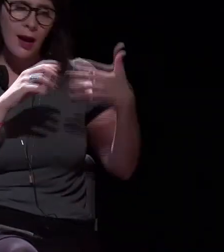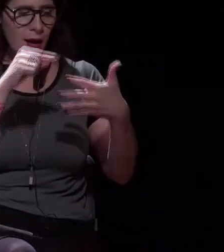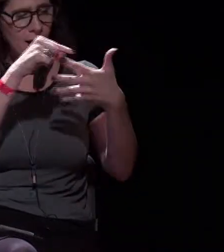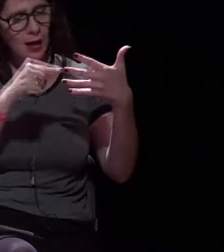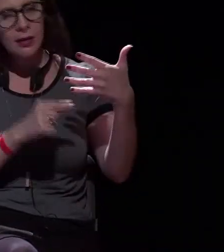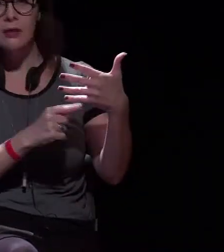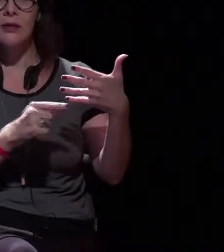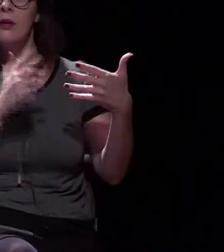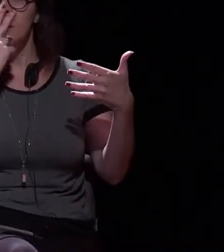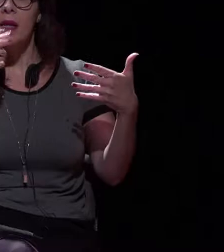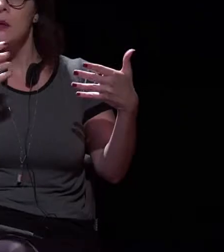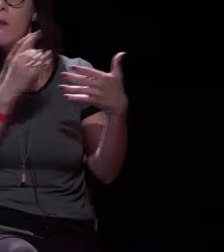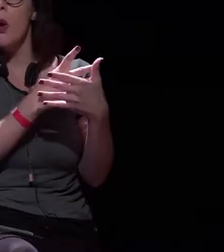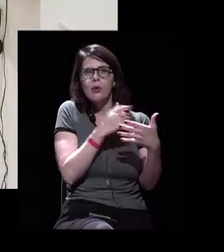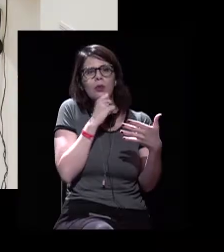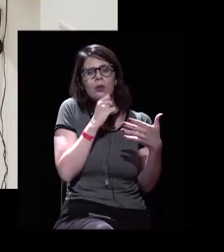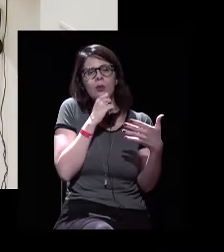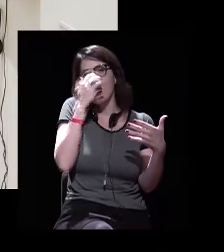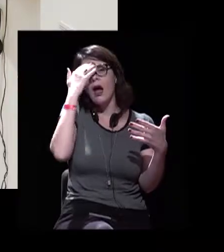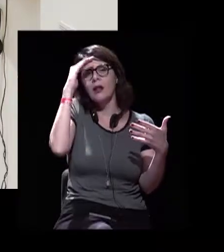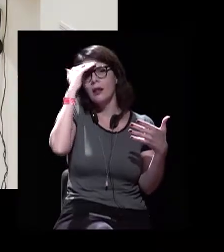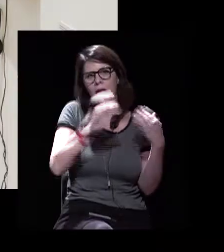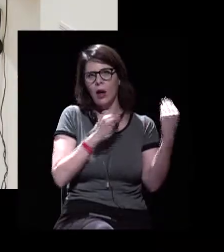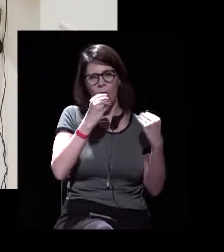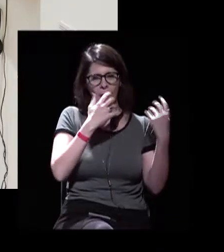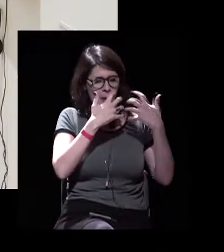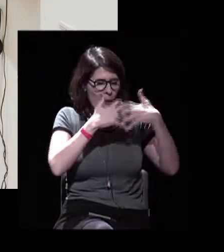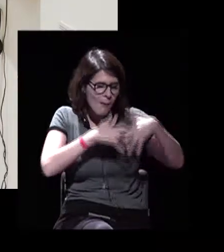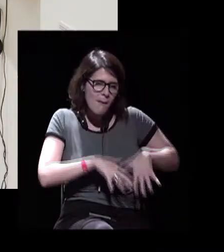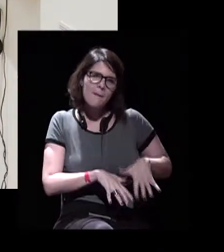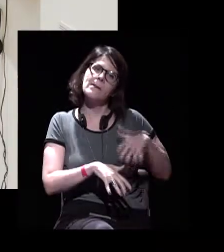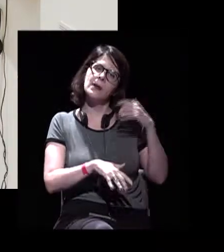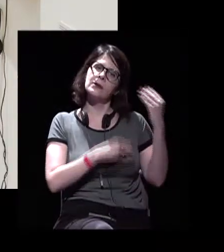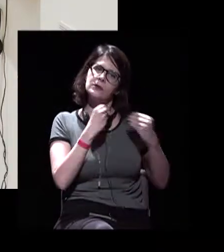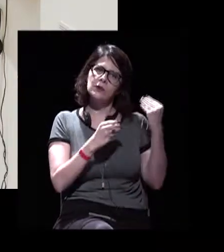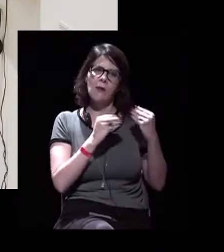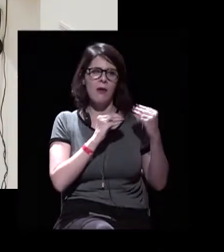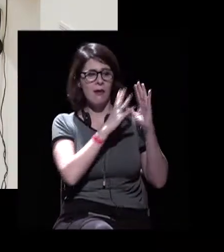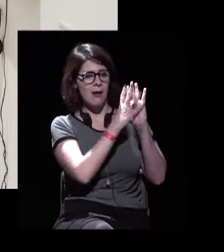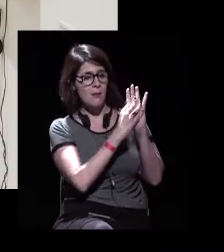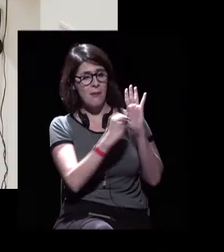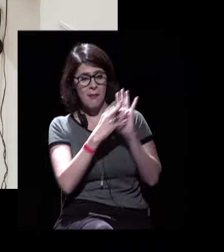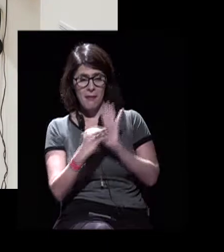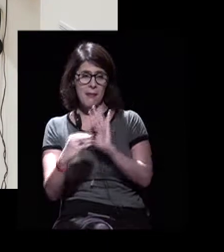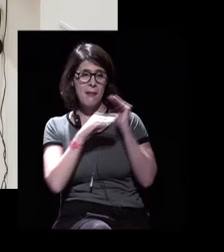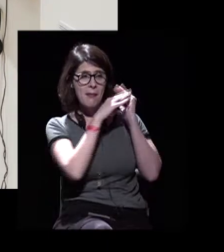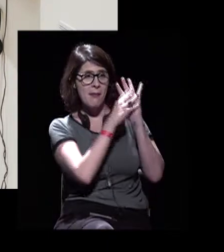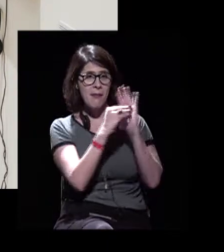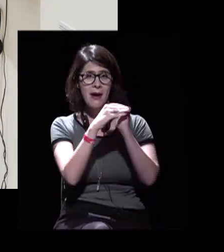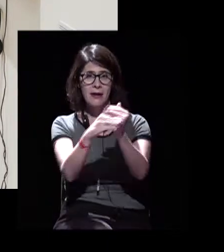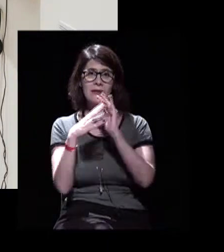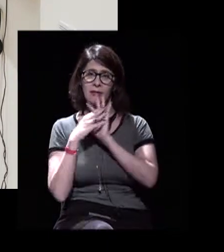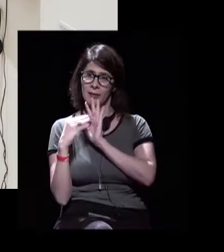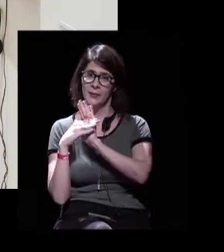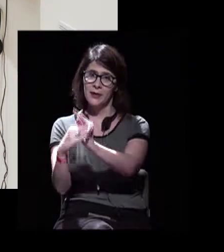resultava insuficiente para entender a complexidade desses câmbios de paradigma que se sucederam na América Latina